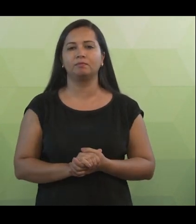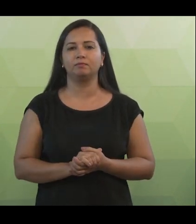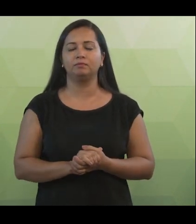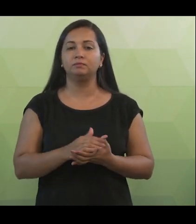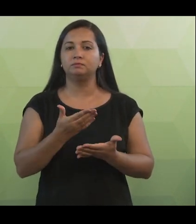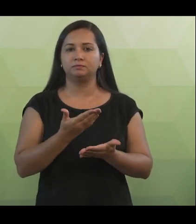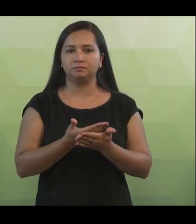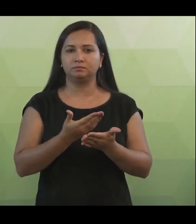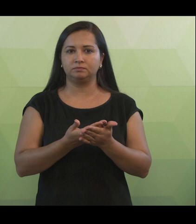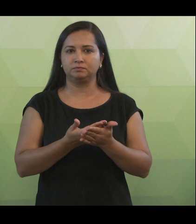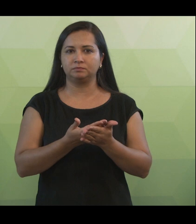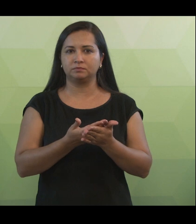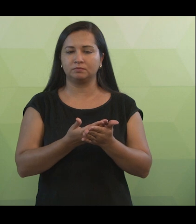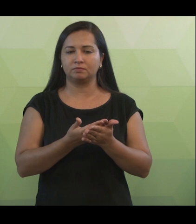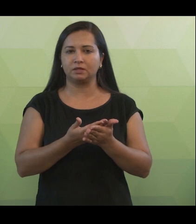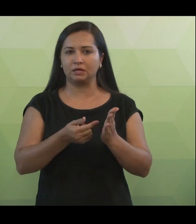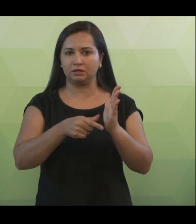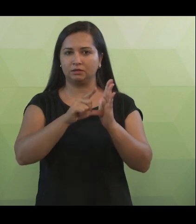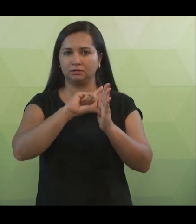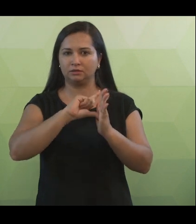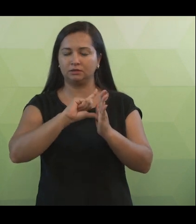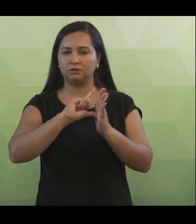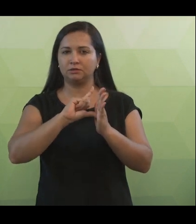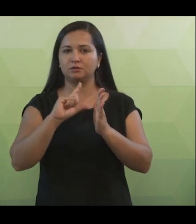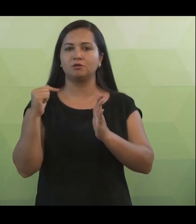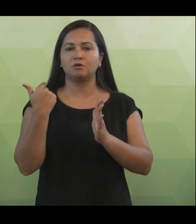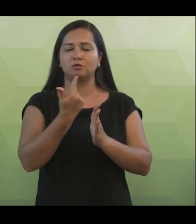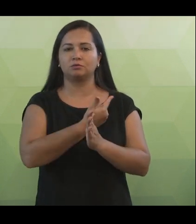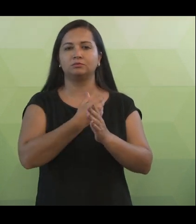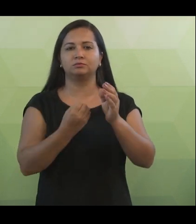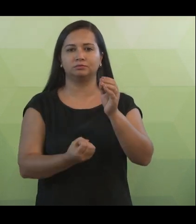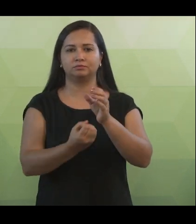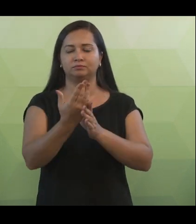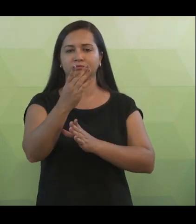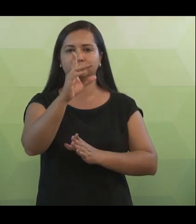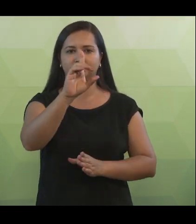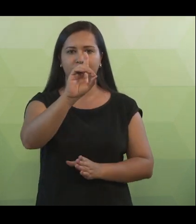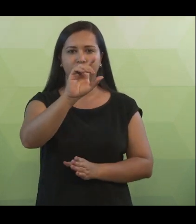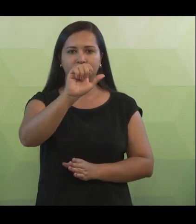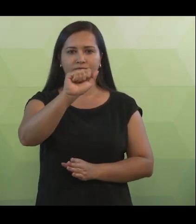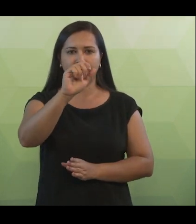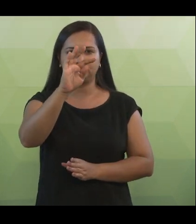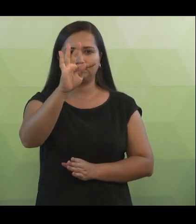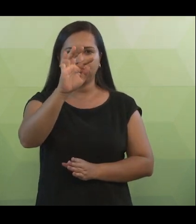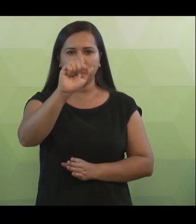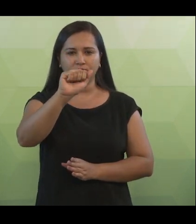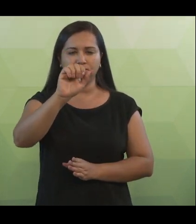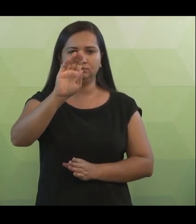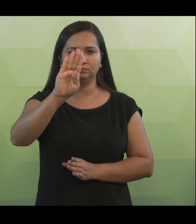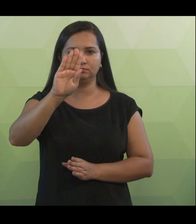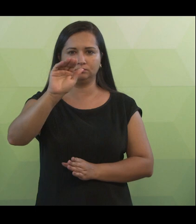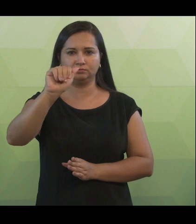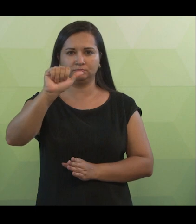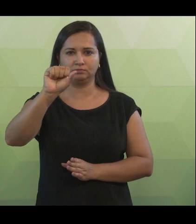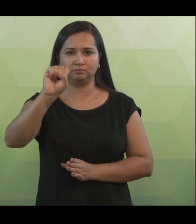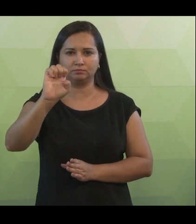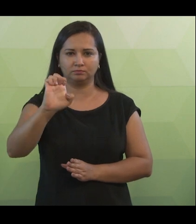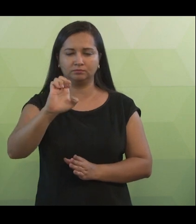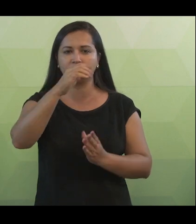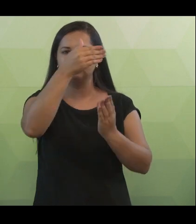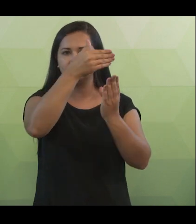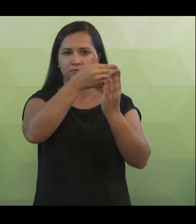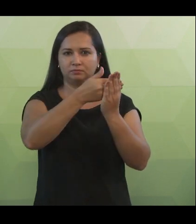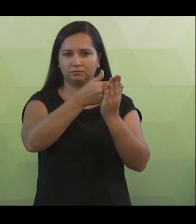find no arquivo database.php, dentro da nossa pasta inc.